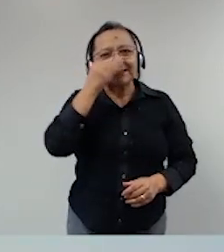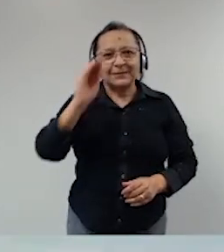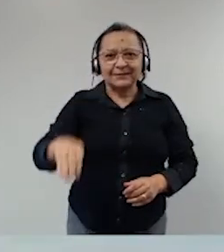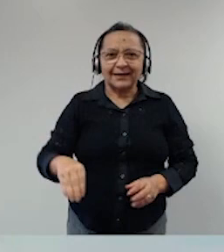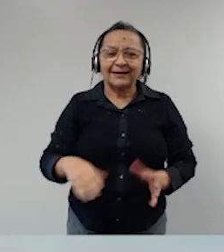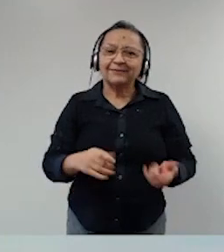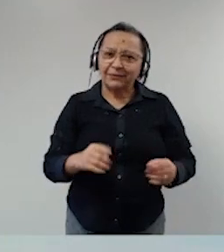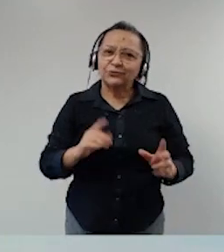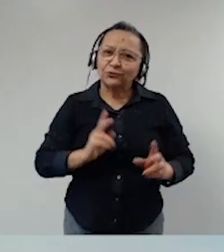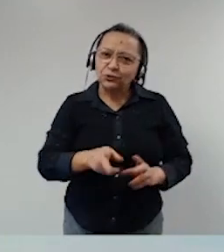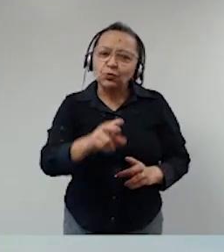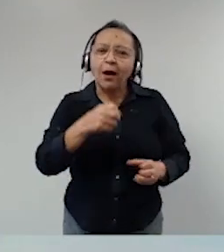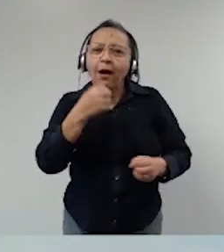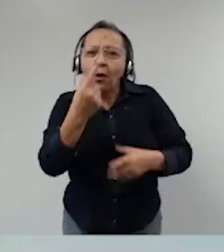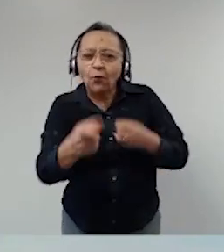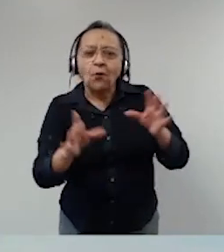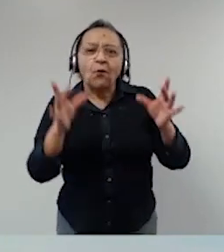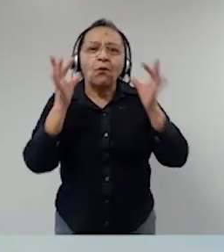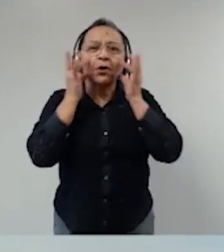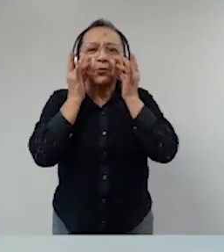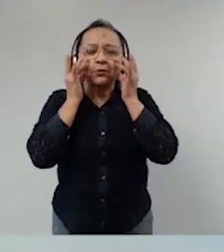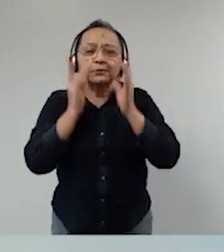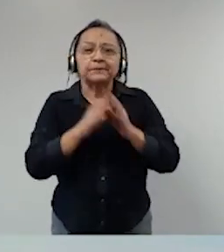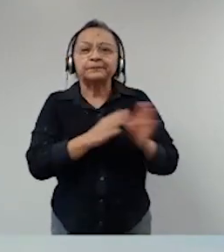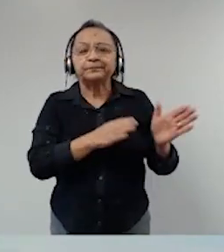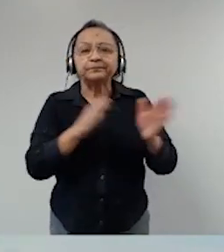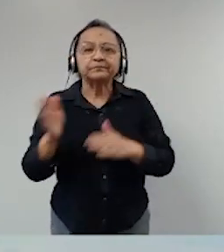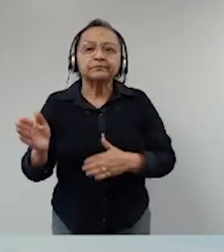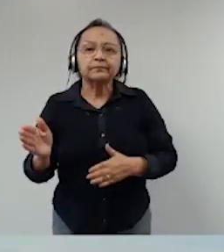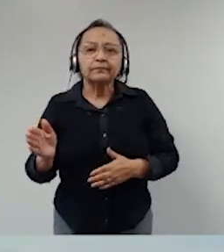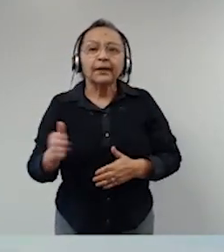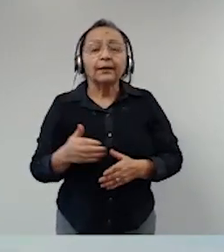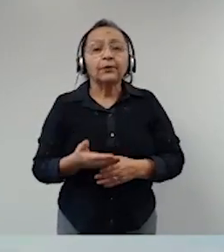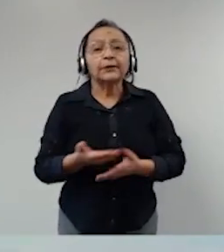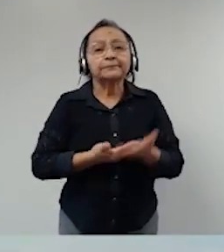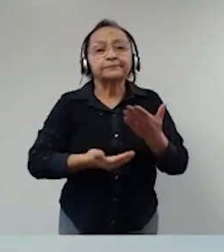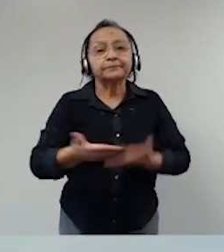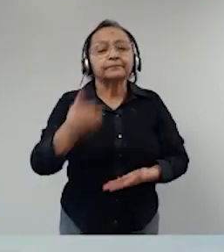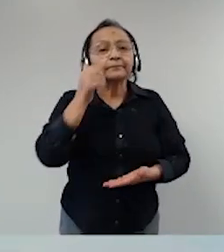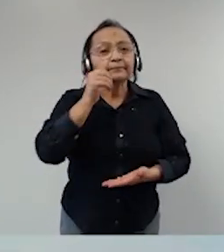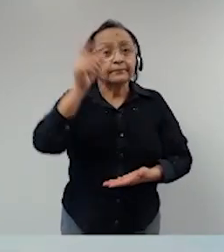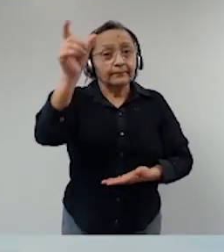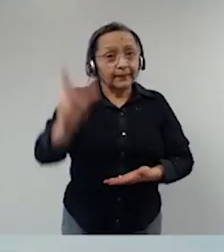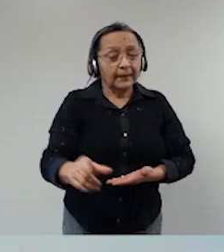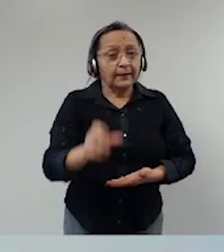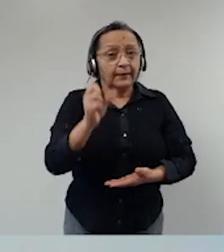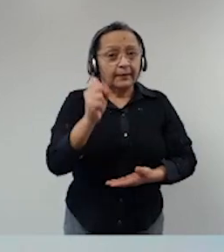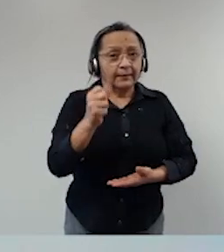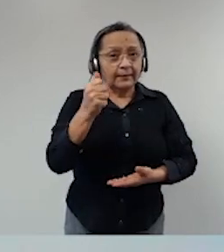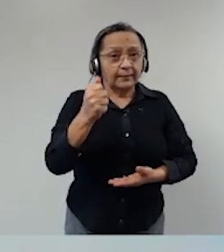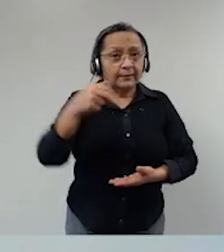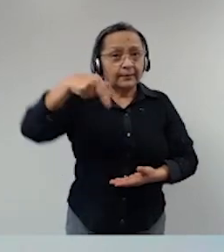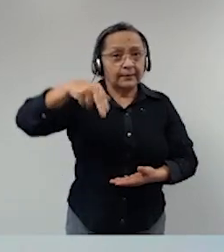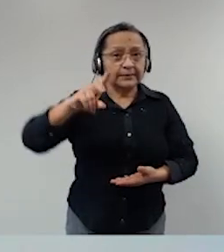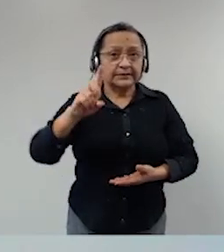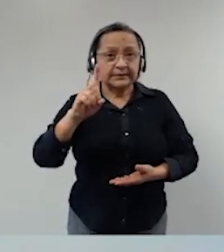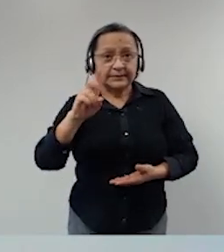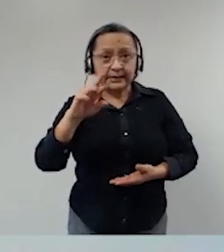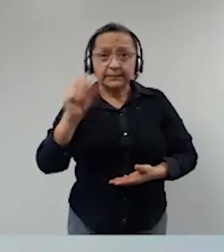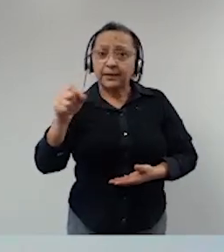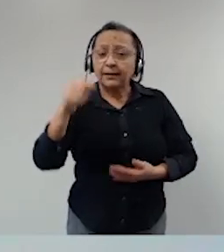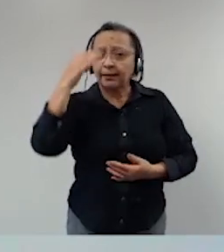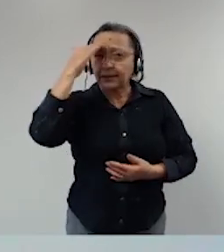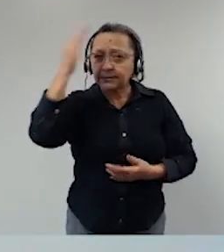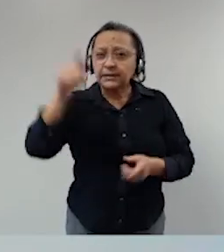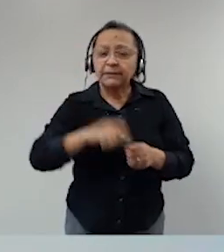minutos para terminar. Eu queria passar para a Sandra para fazer o seu agradecimento, a sua ponderação final. E, na